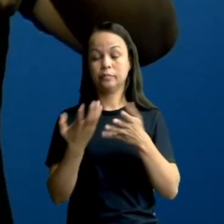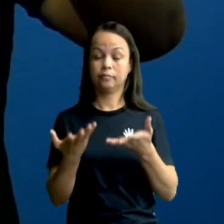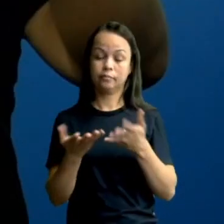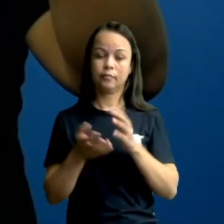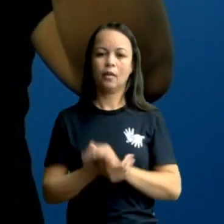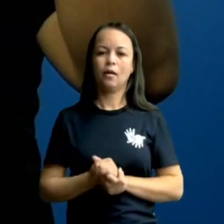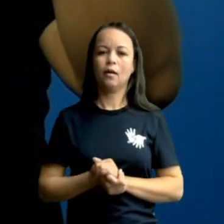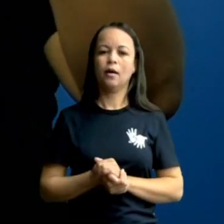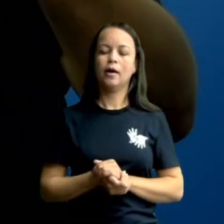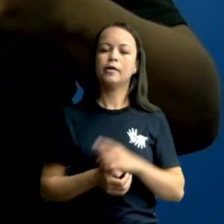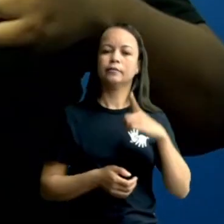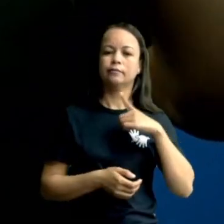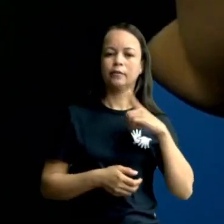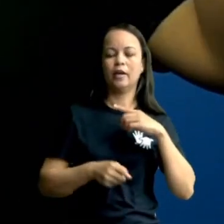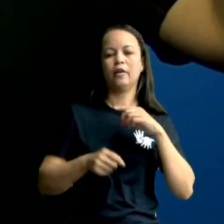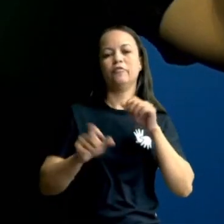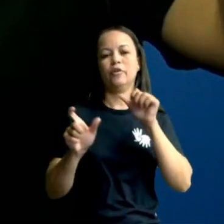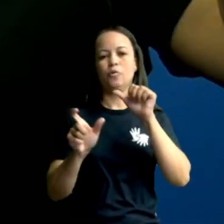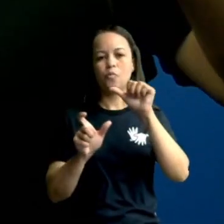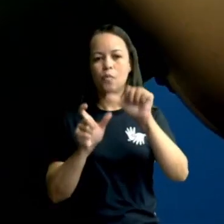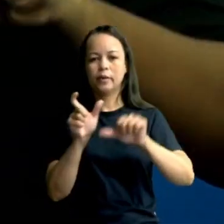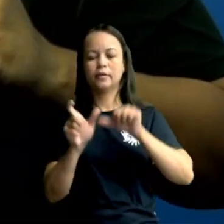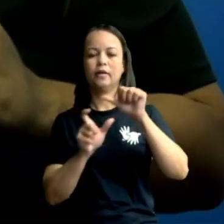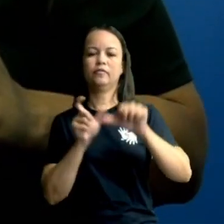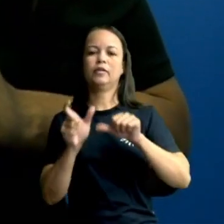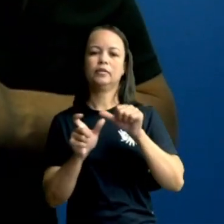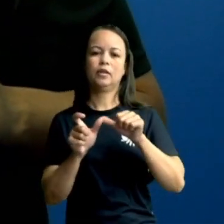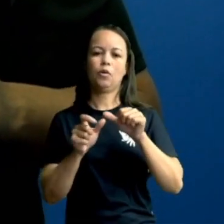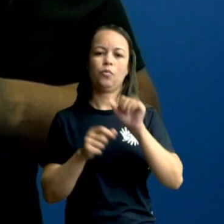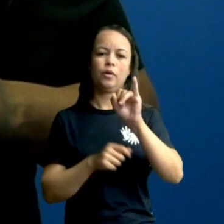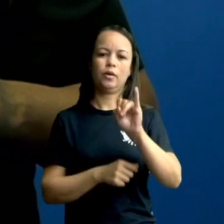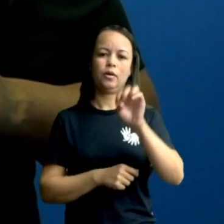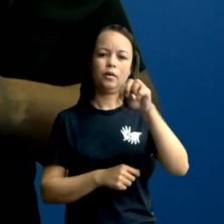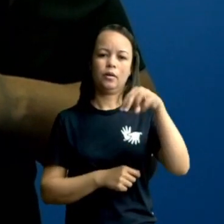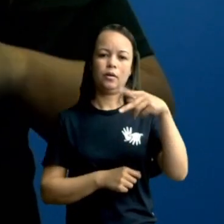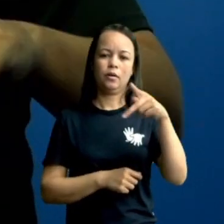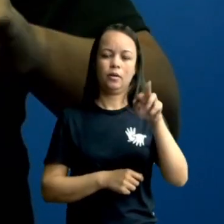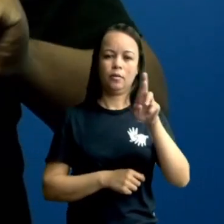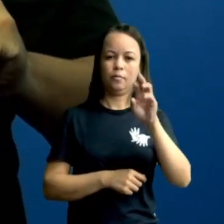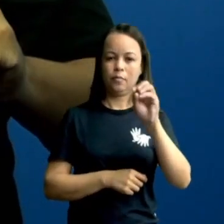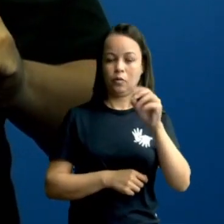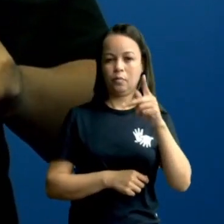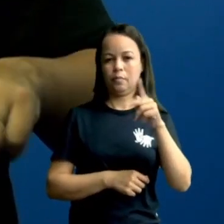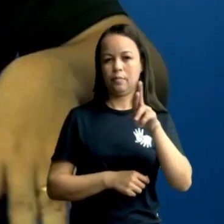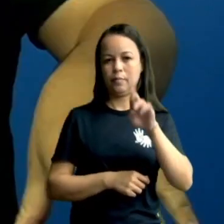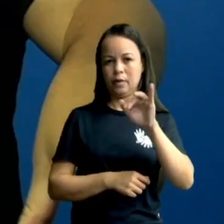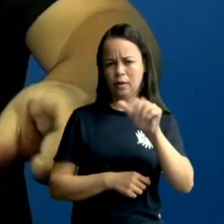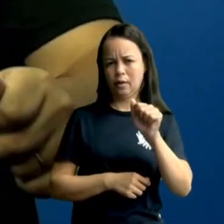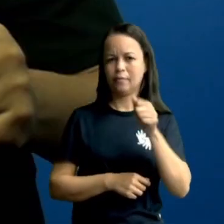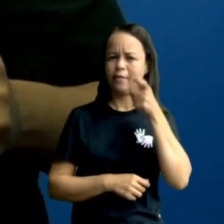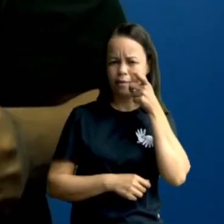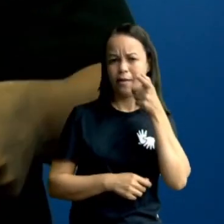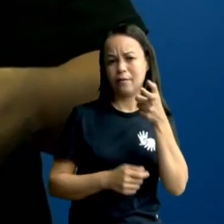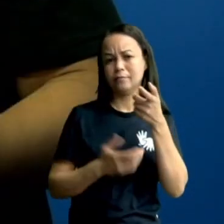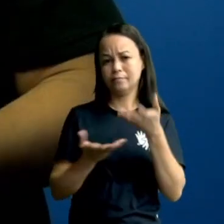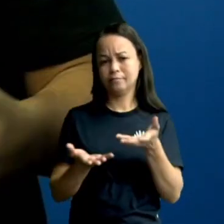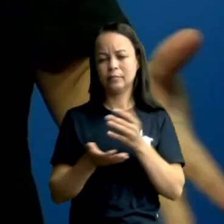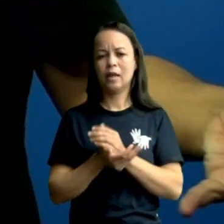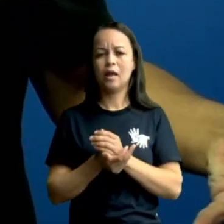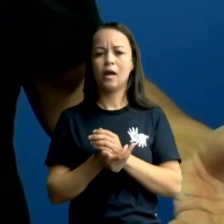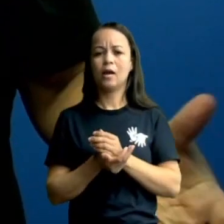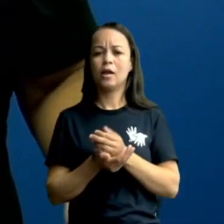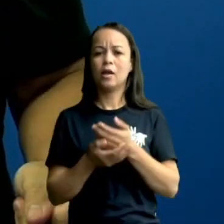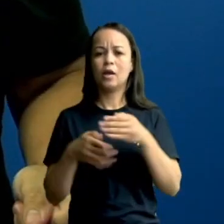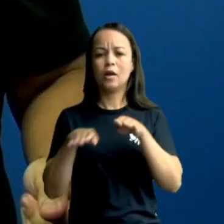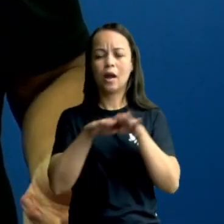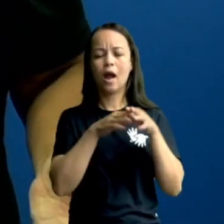seja, teve uma derivação imprópria nesse caso. Vê como é interessante. O mesmo acontece se eu